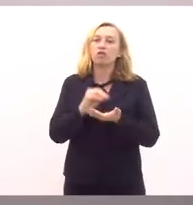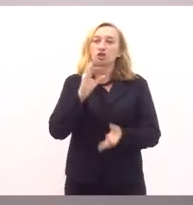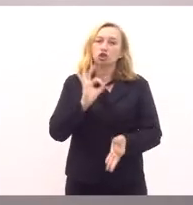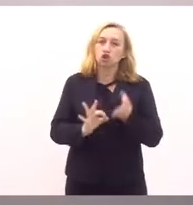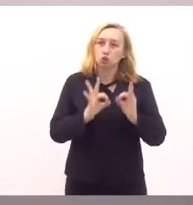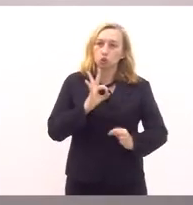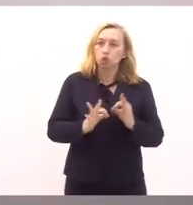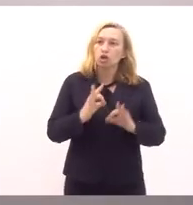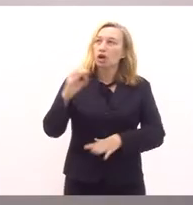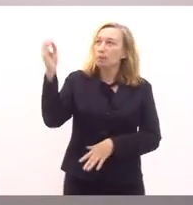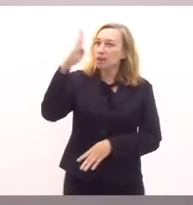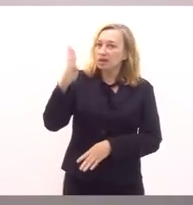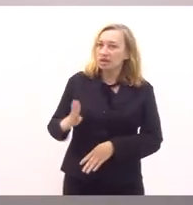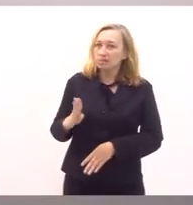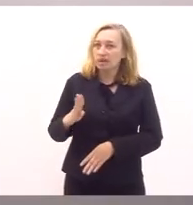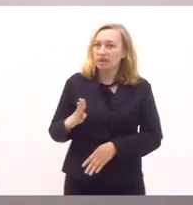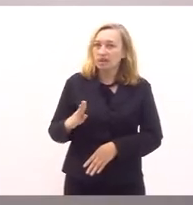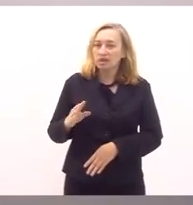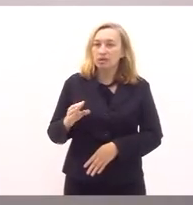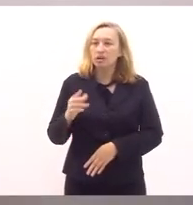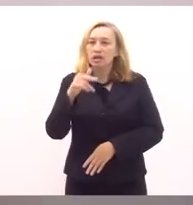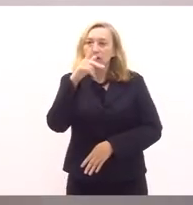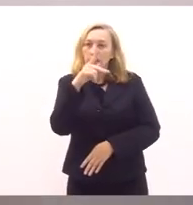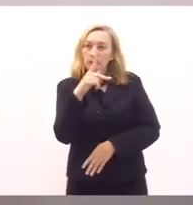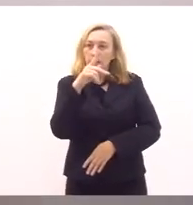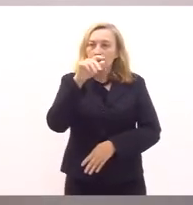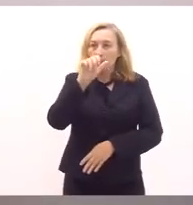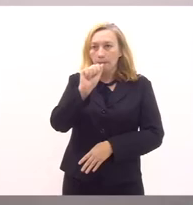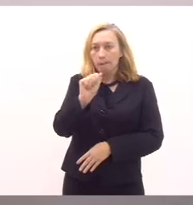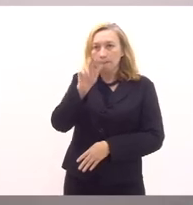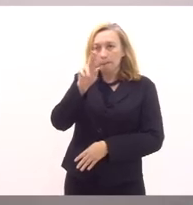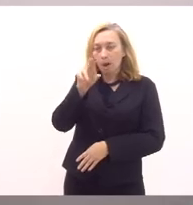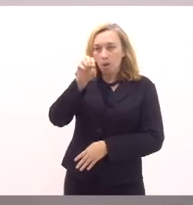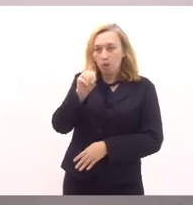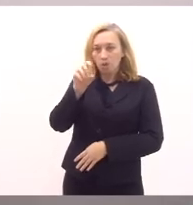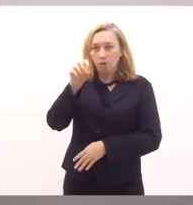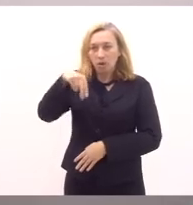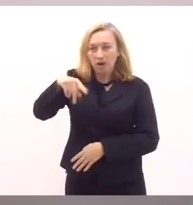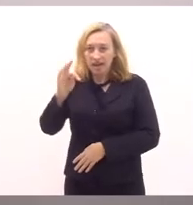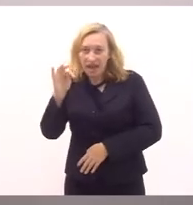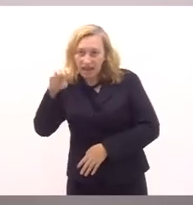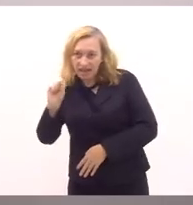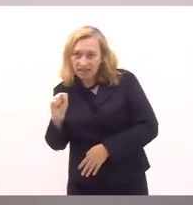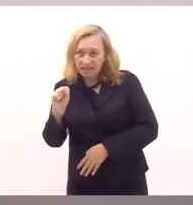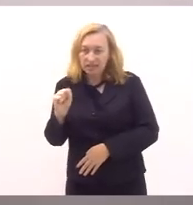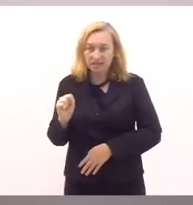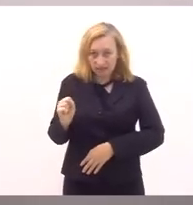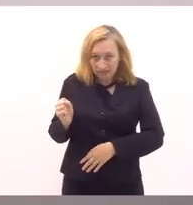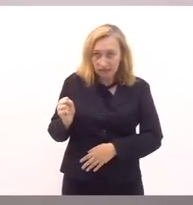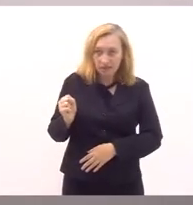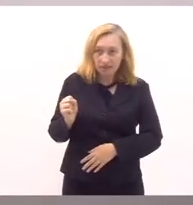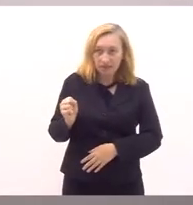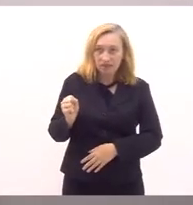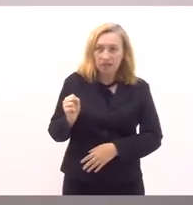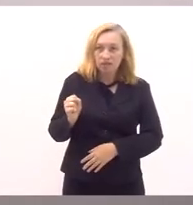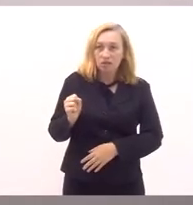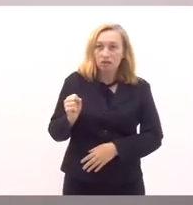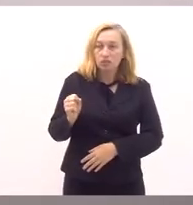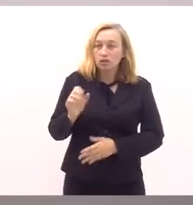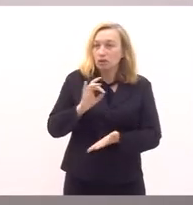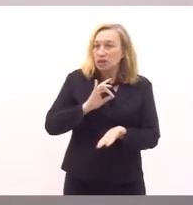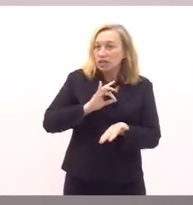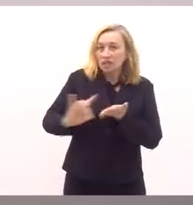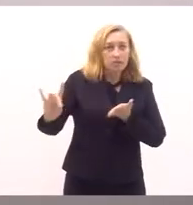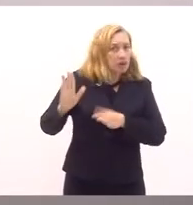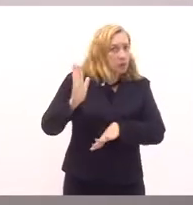esse Brasil de Paulo Guedes, que coloca granada no bolso dos... Que coloca seu maior inimigo,